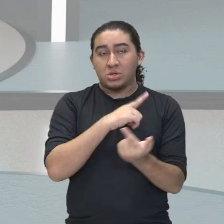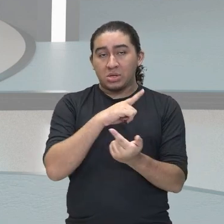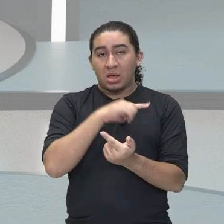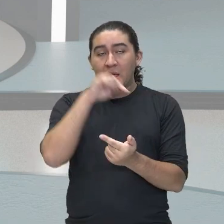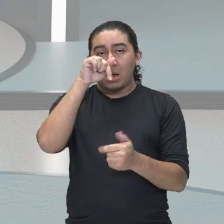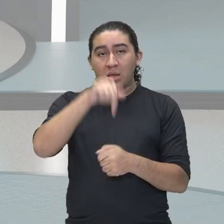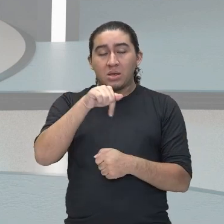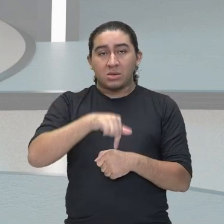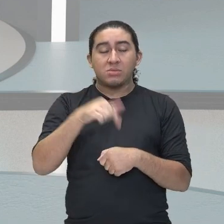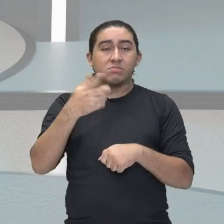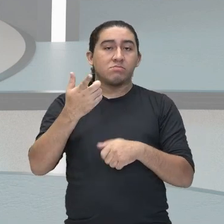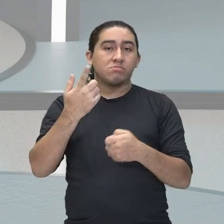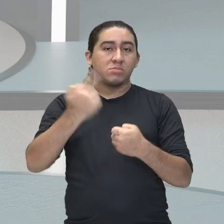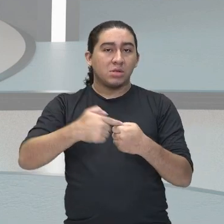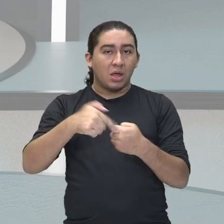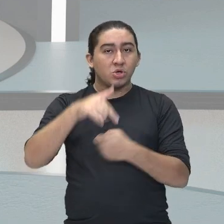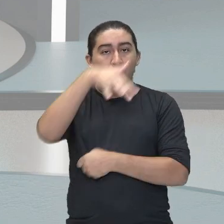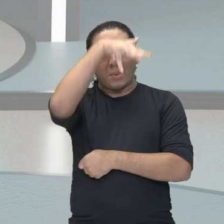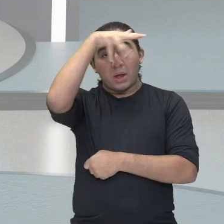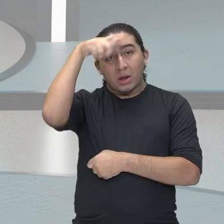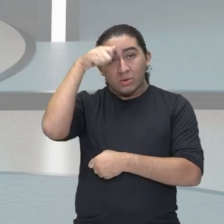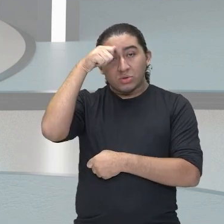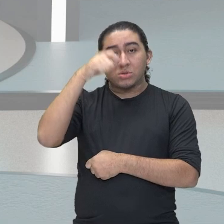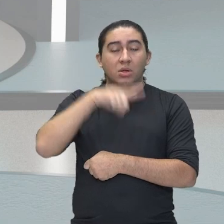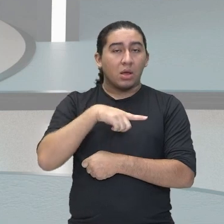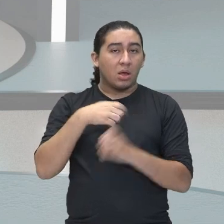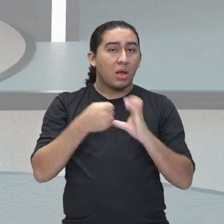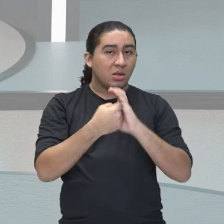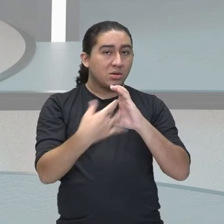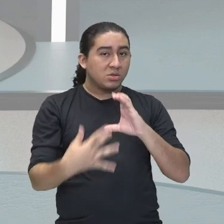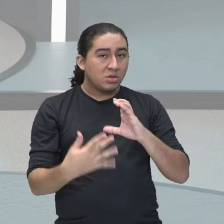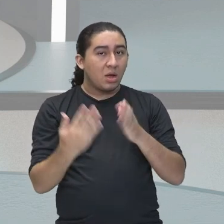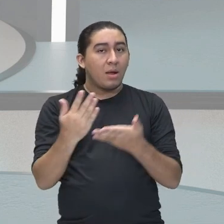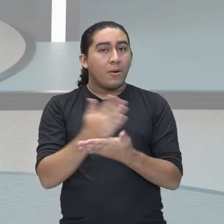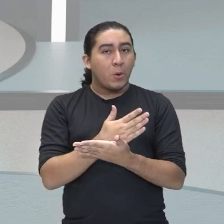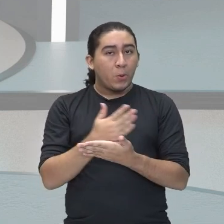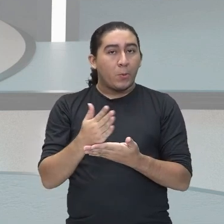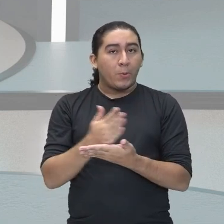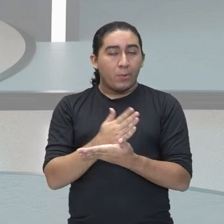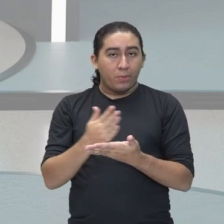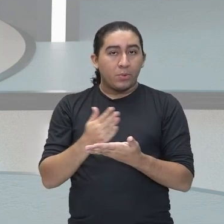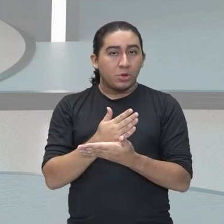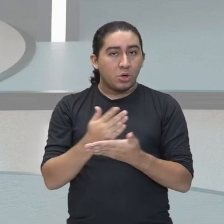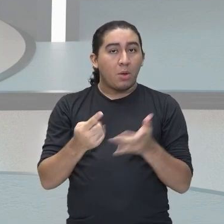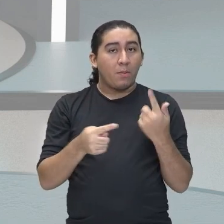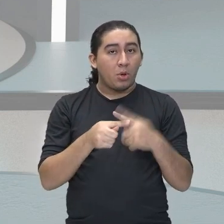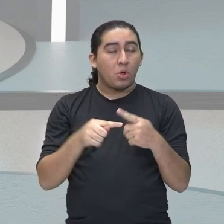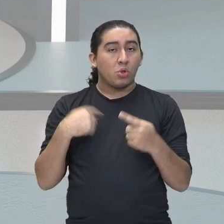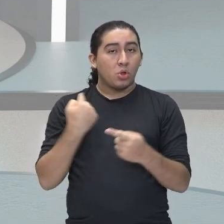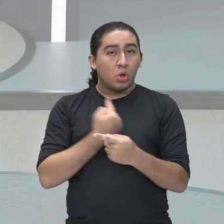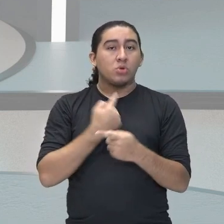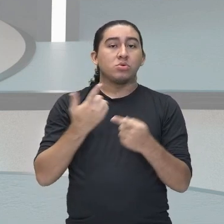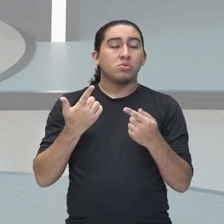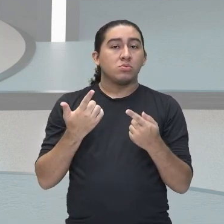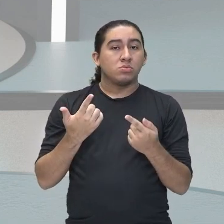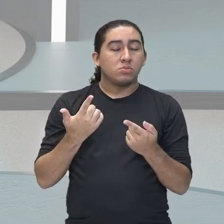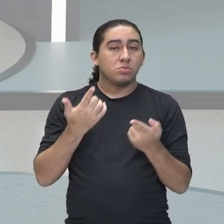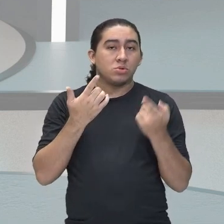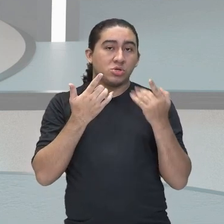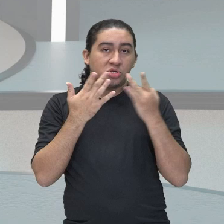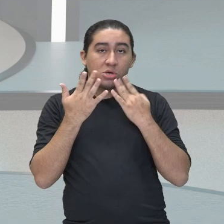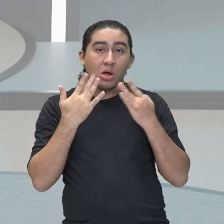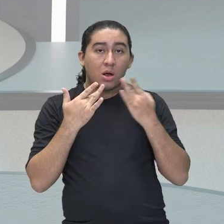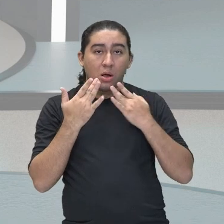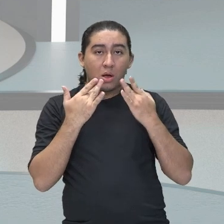Manaus, ele tem algumas características, porque esse nosso teatro, ele traz